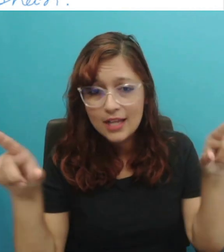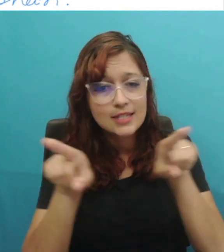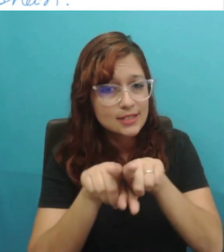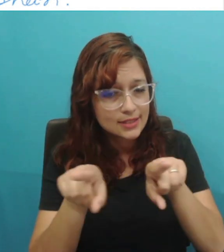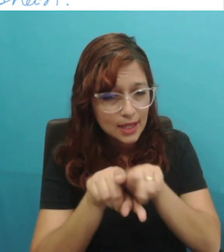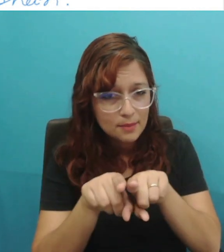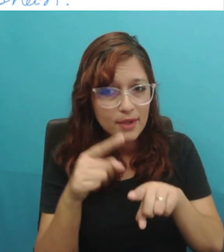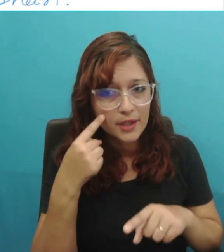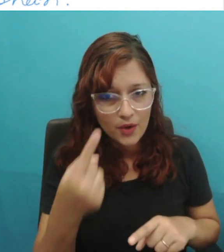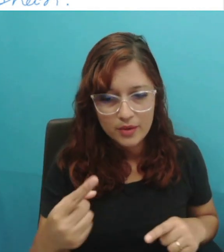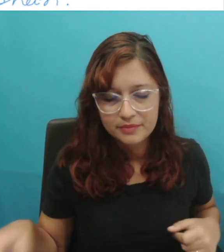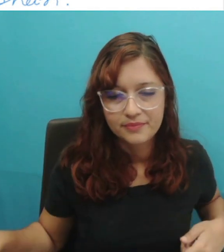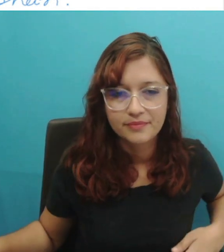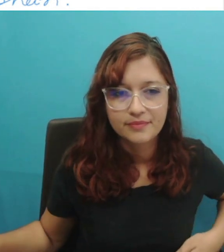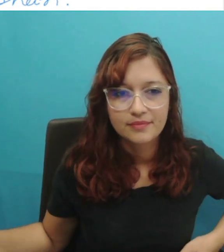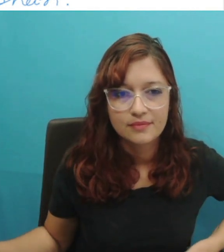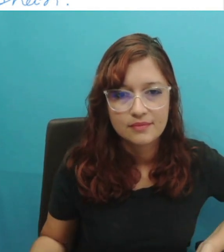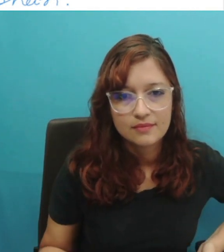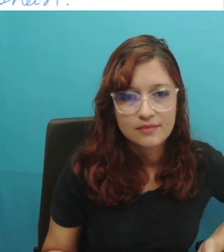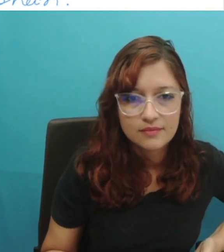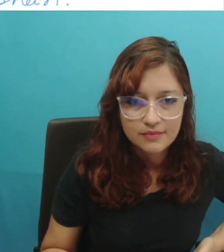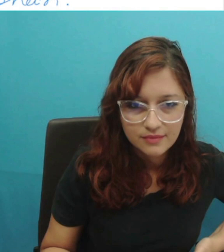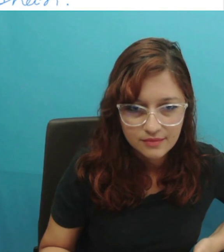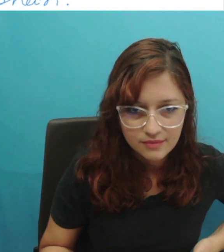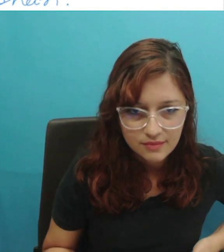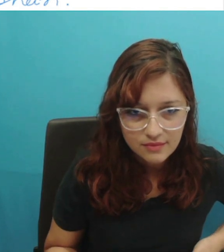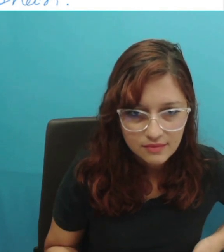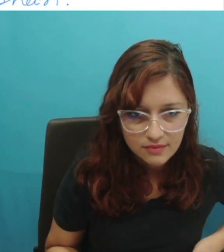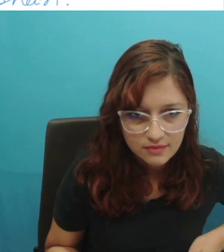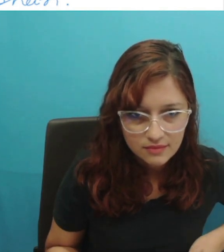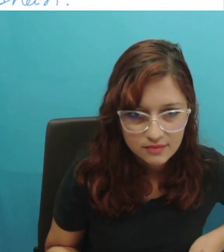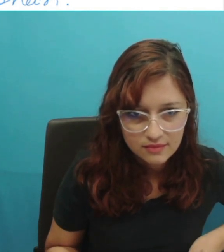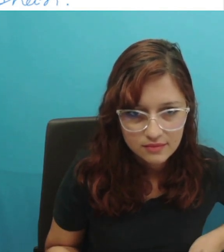Você poderia trocar a frase também,